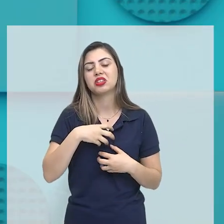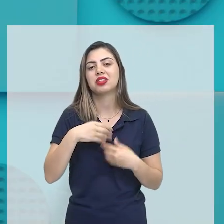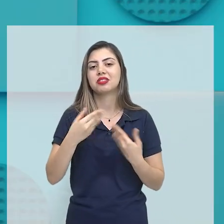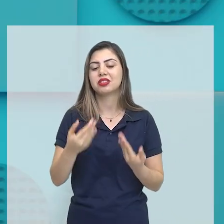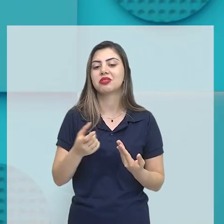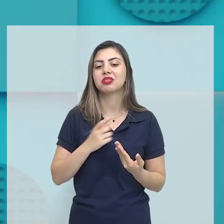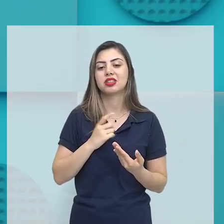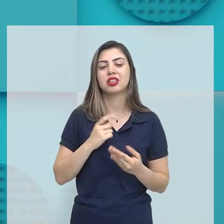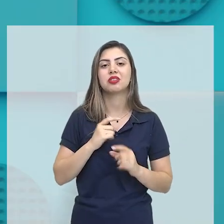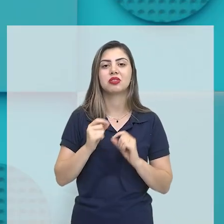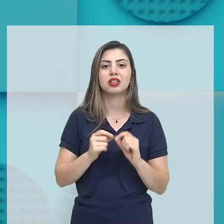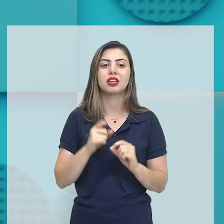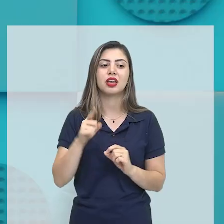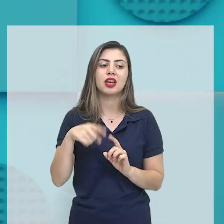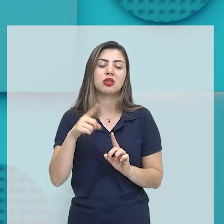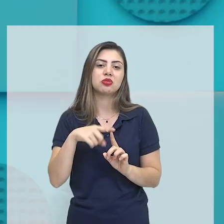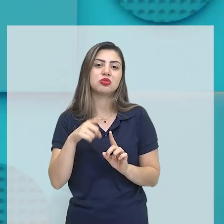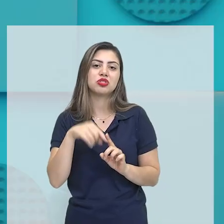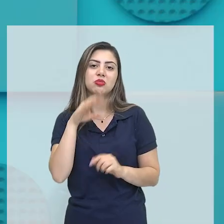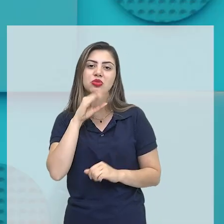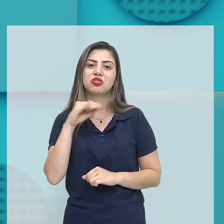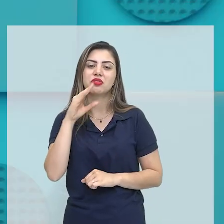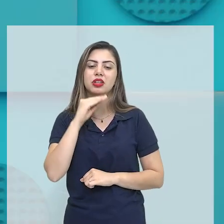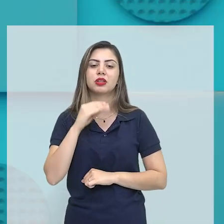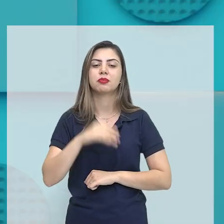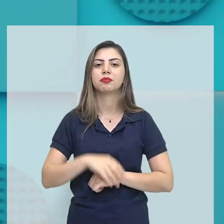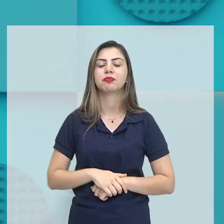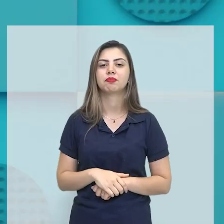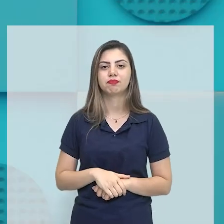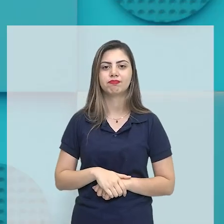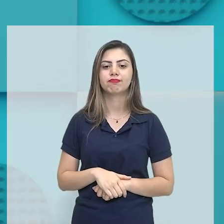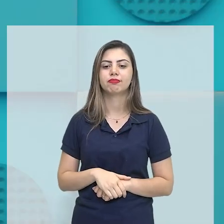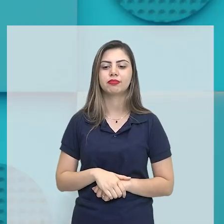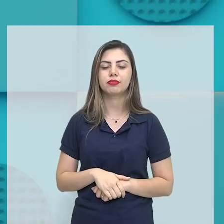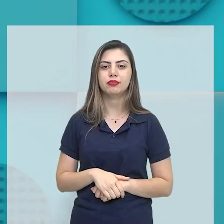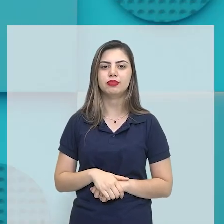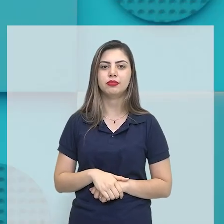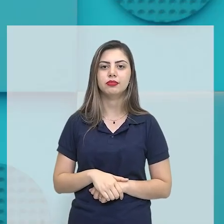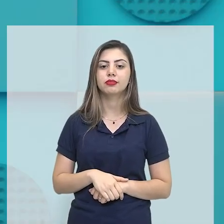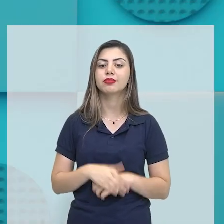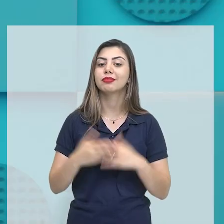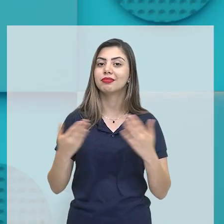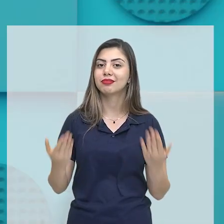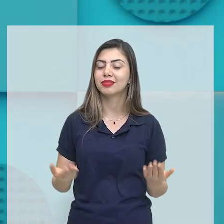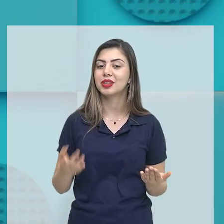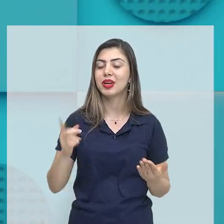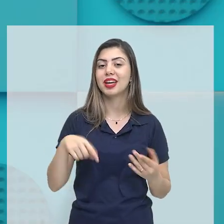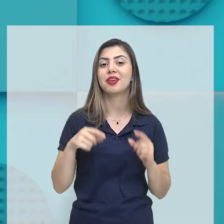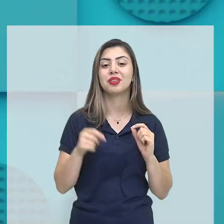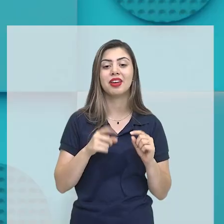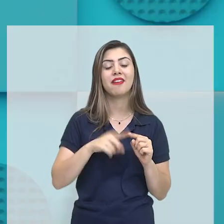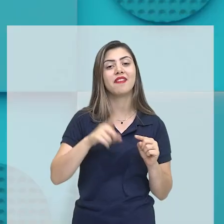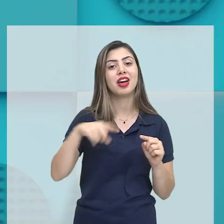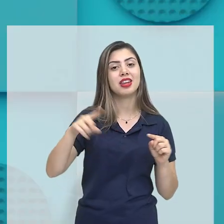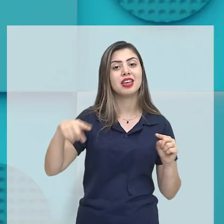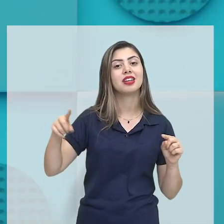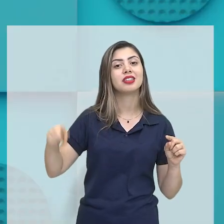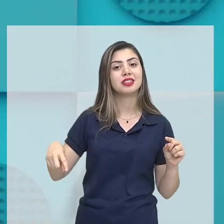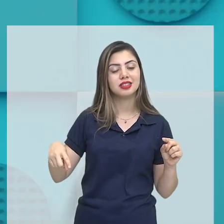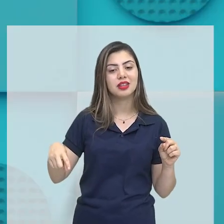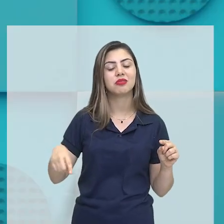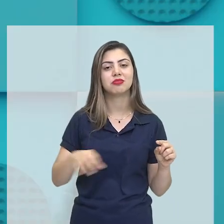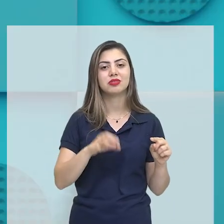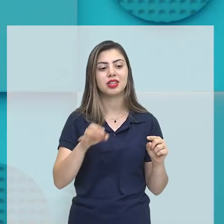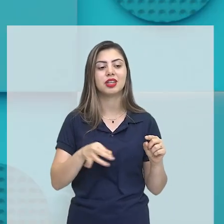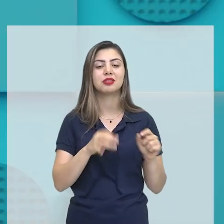vai influenciar também ele falar daquela maneira. Então, essa é a variação linguística, a